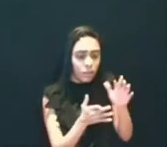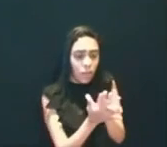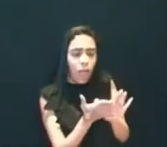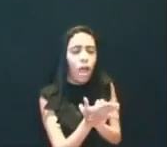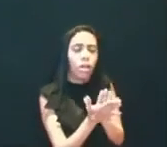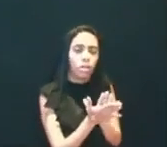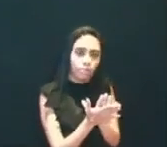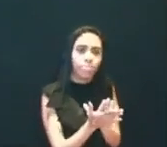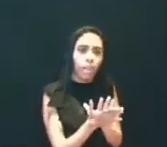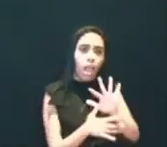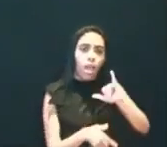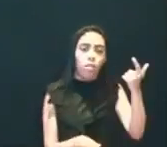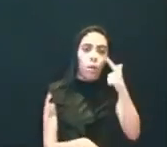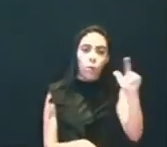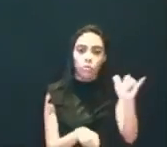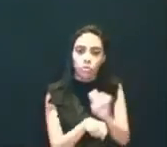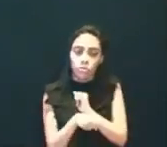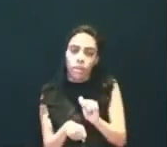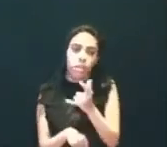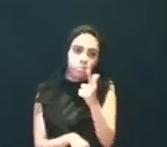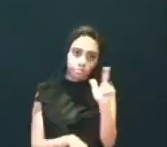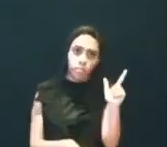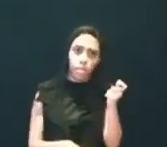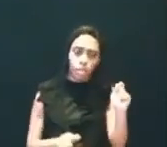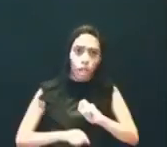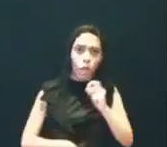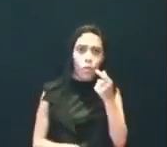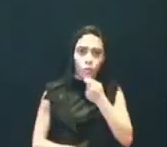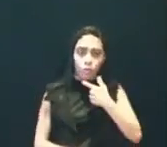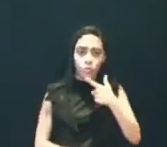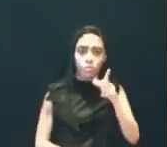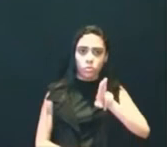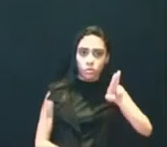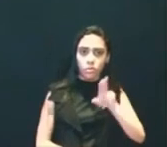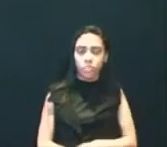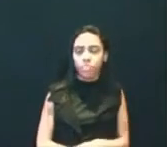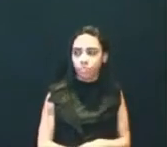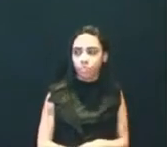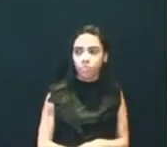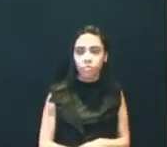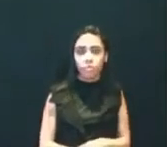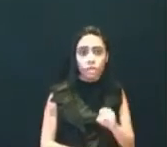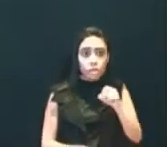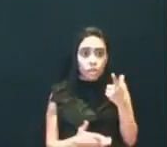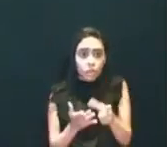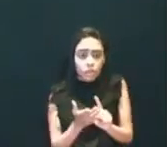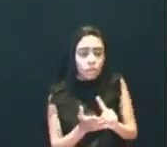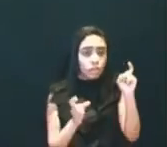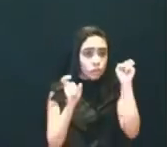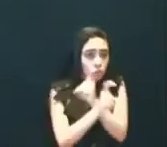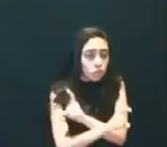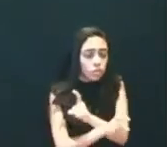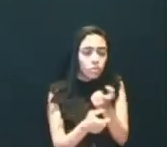ele vai se beneficiar do uso do ponatinib, por exemplo. Então, na leucemia mieloide crônica, se já estava difícil fazer transplante,